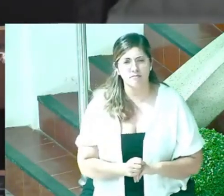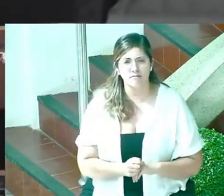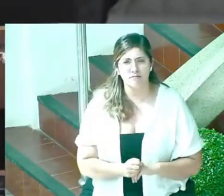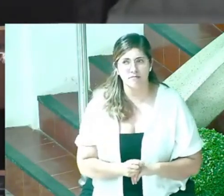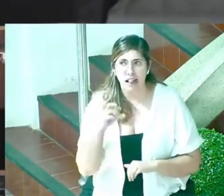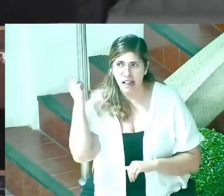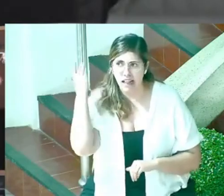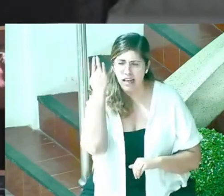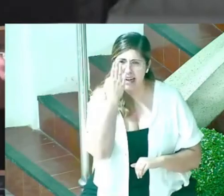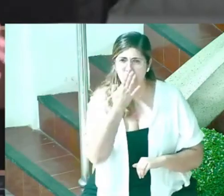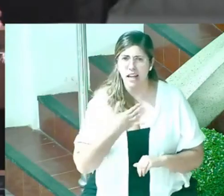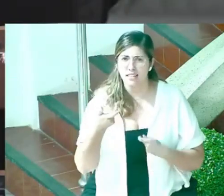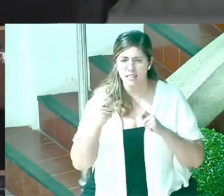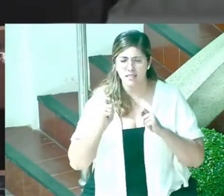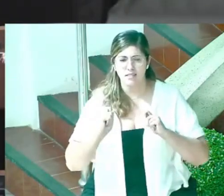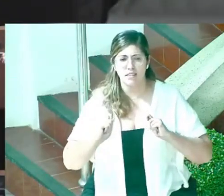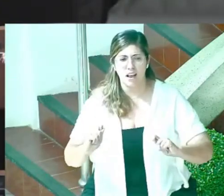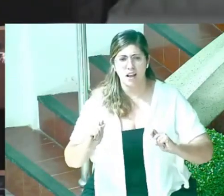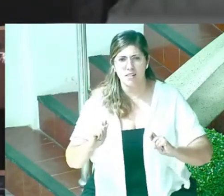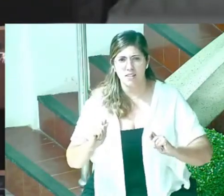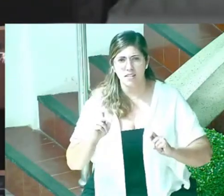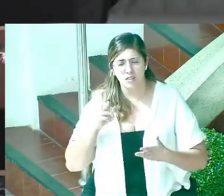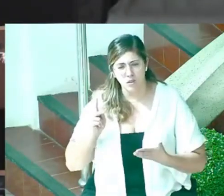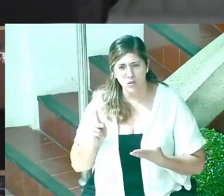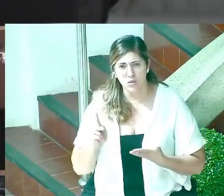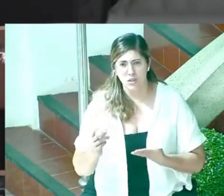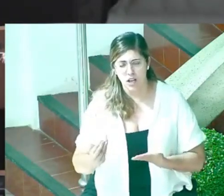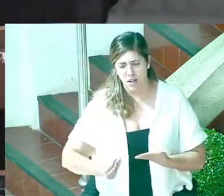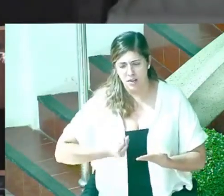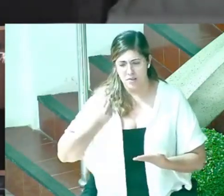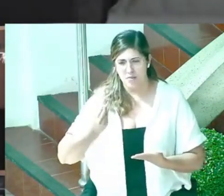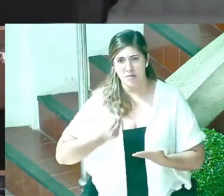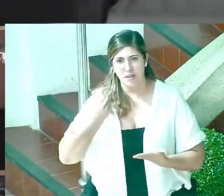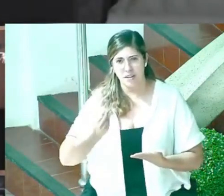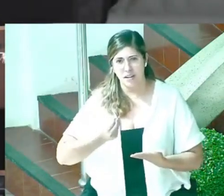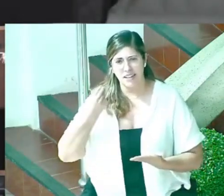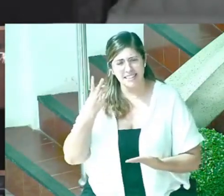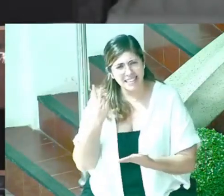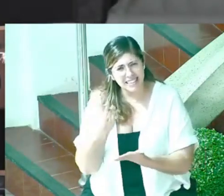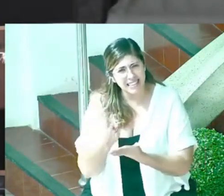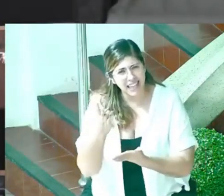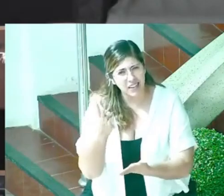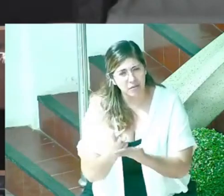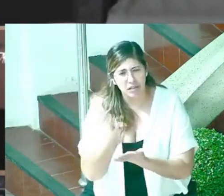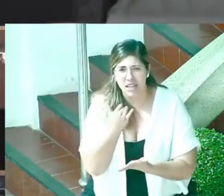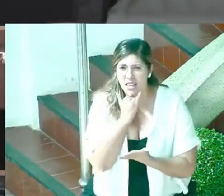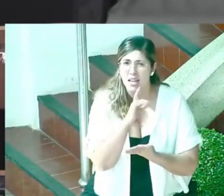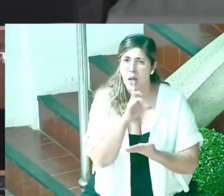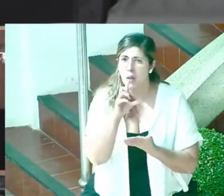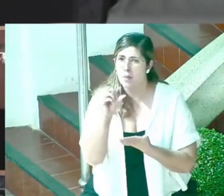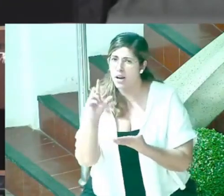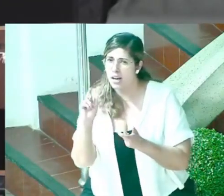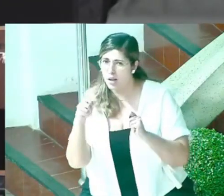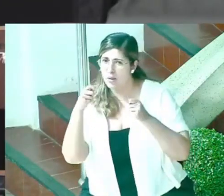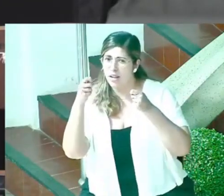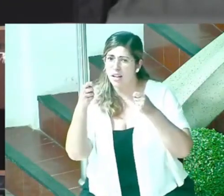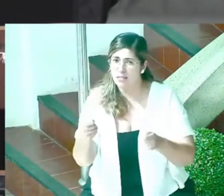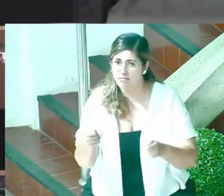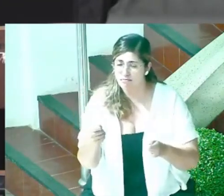Deus é incomparável diante daquilo ou diante da maior ofensa que